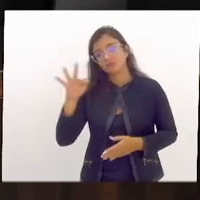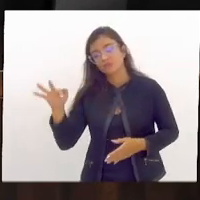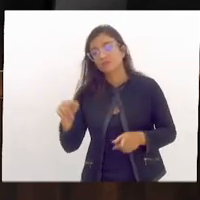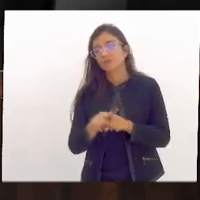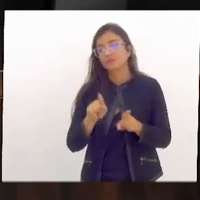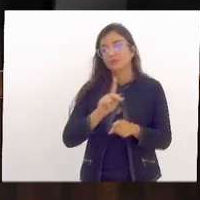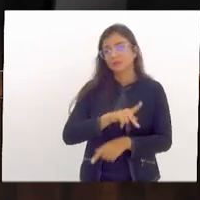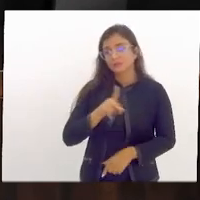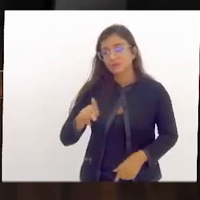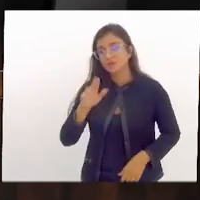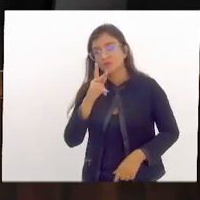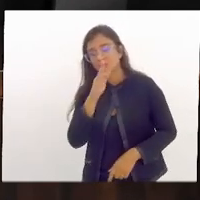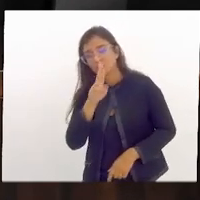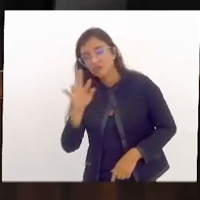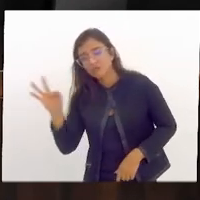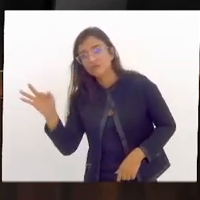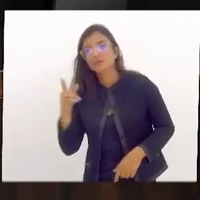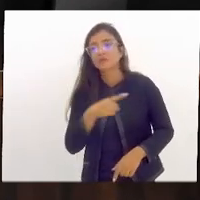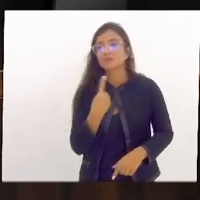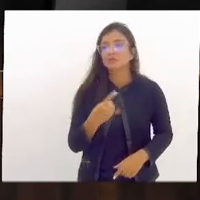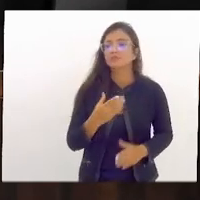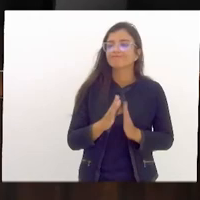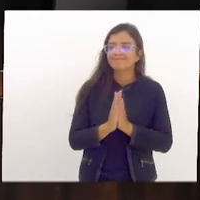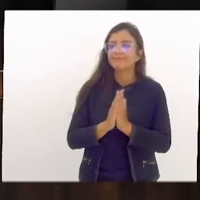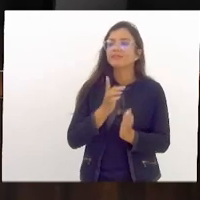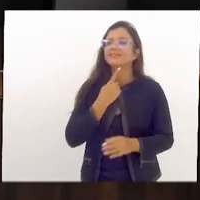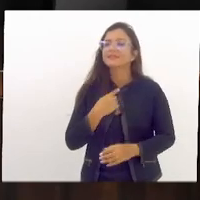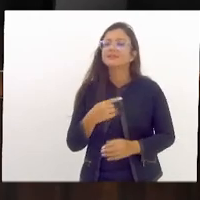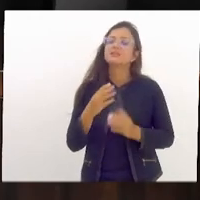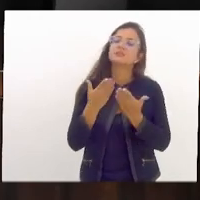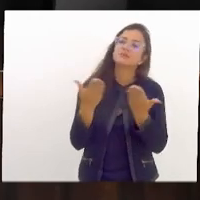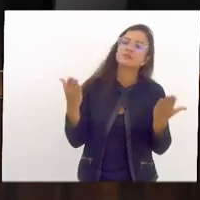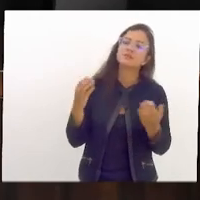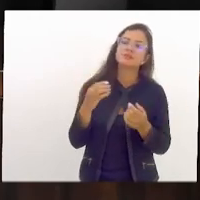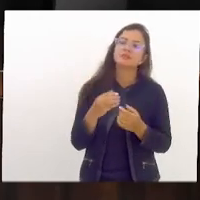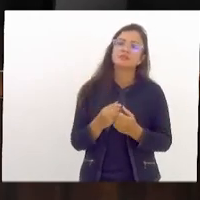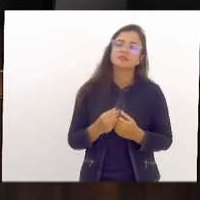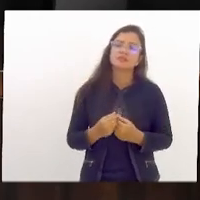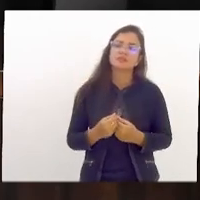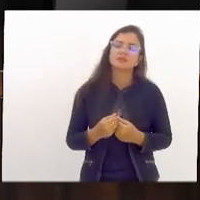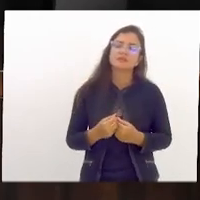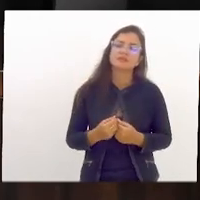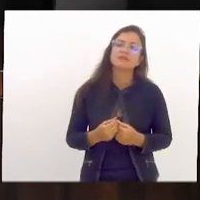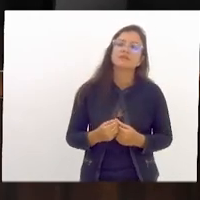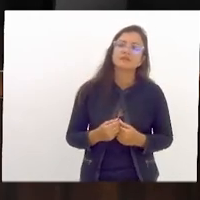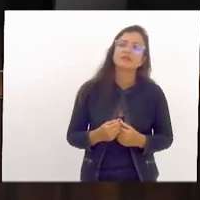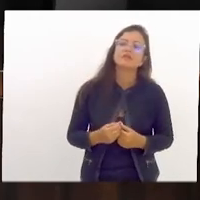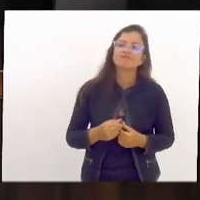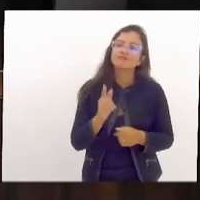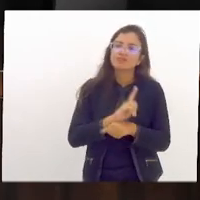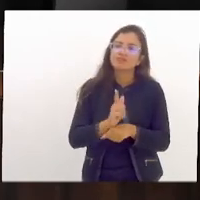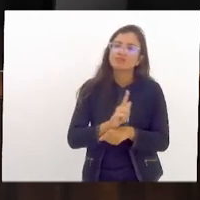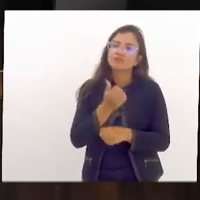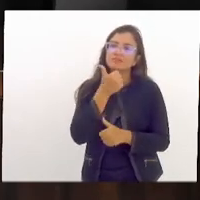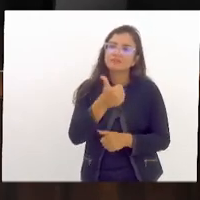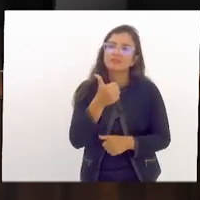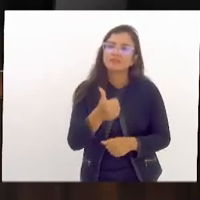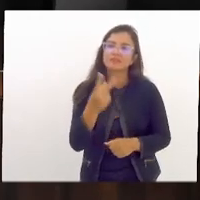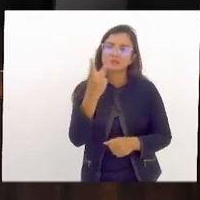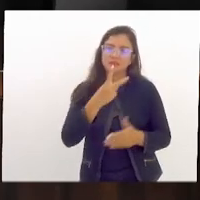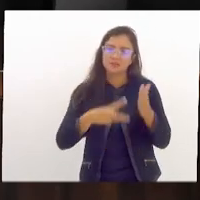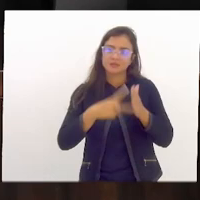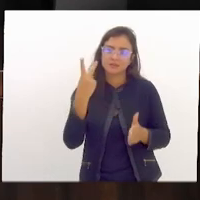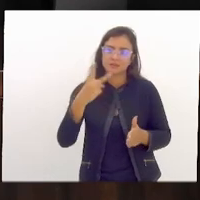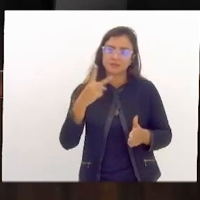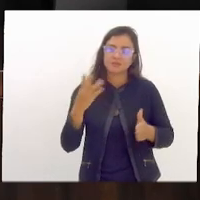aqui, em nome da Assembleia Legislativa do Estado do Rio de Janeiro, uma excelente e ainda mais frutuosa gestão desse segundo mandato ao